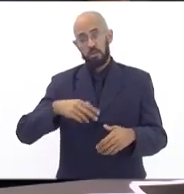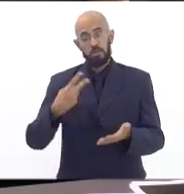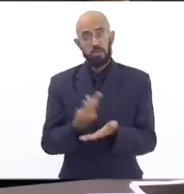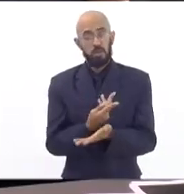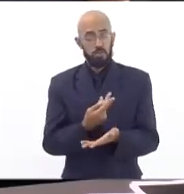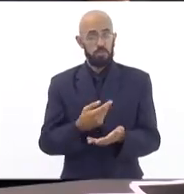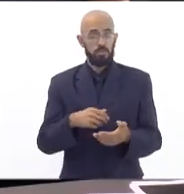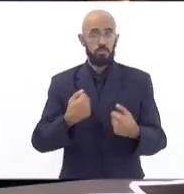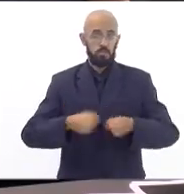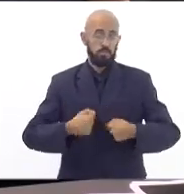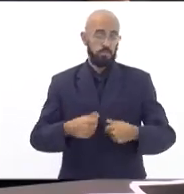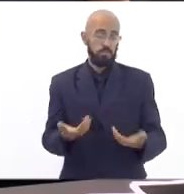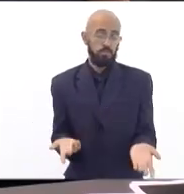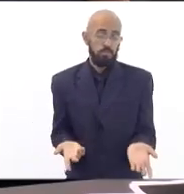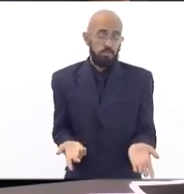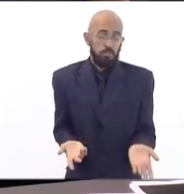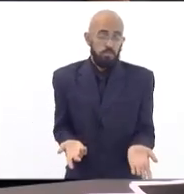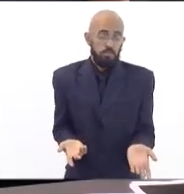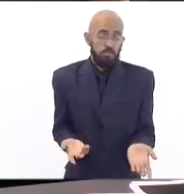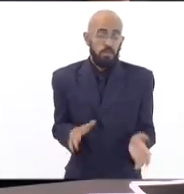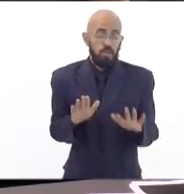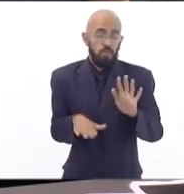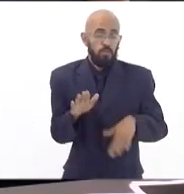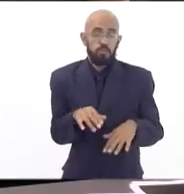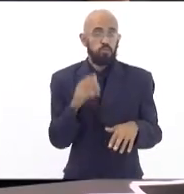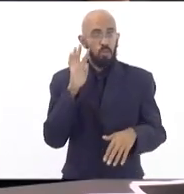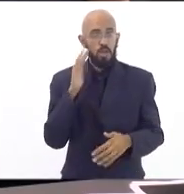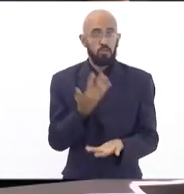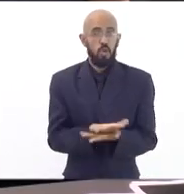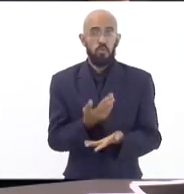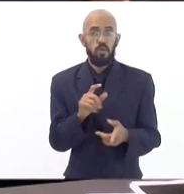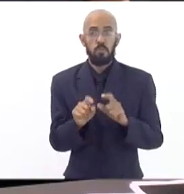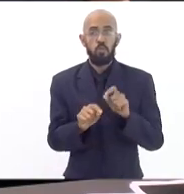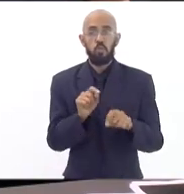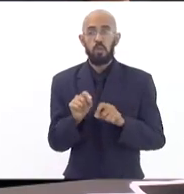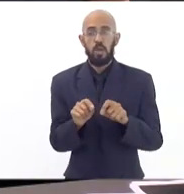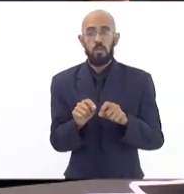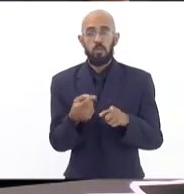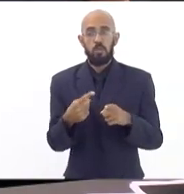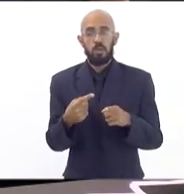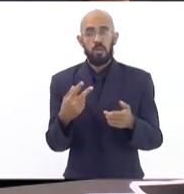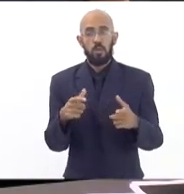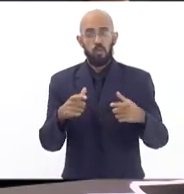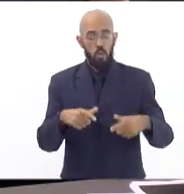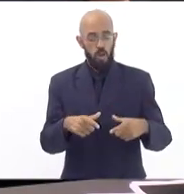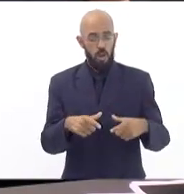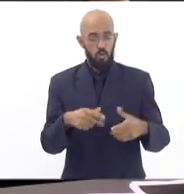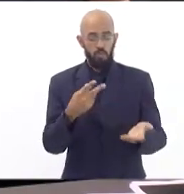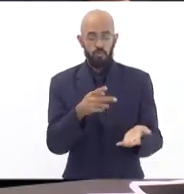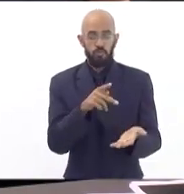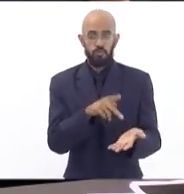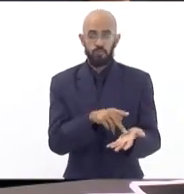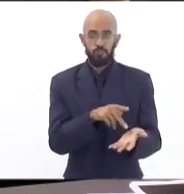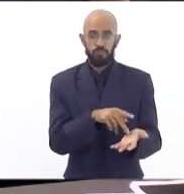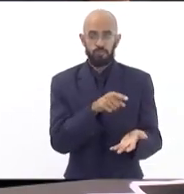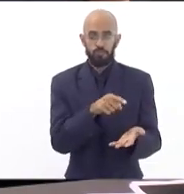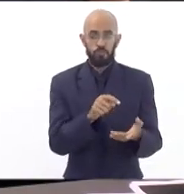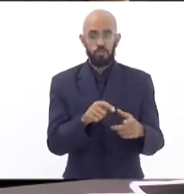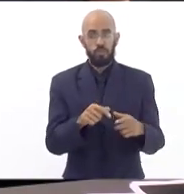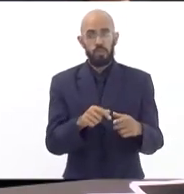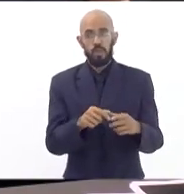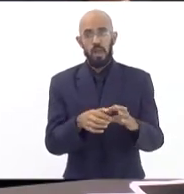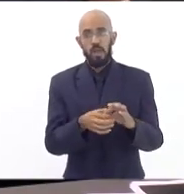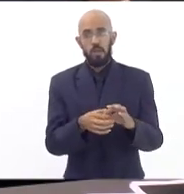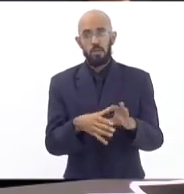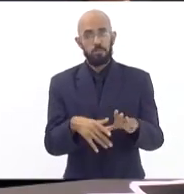é novamente falando é talvez não resolva Porque como a gente está falando de local de fato local de fato é um campo aberto né novamente